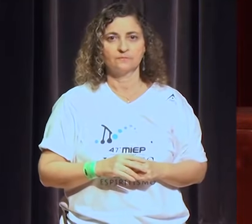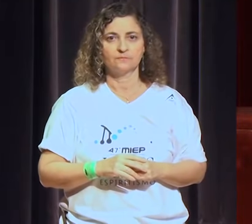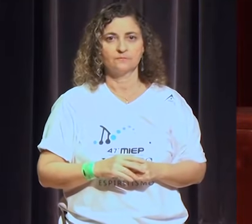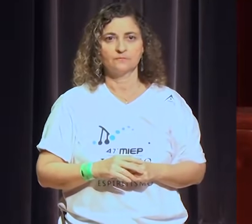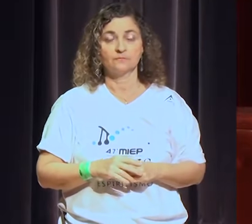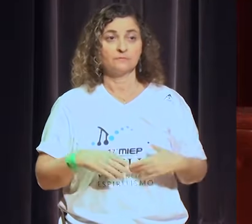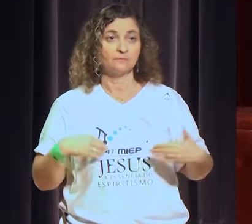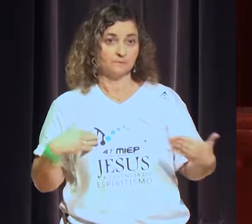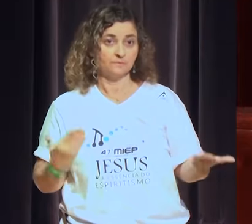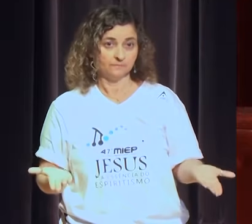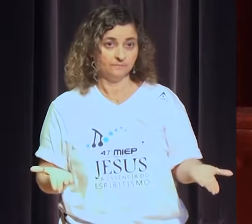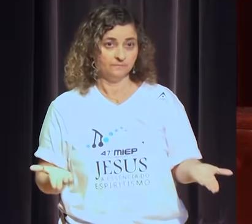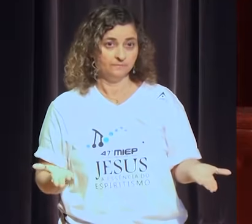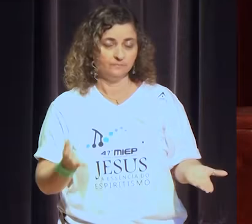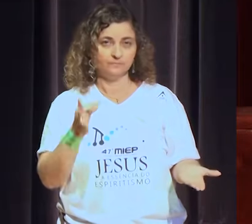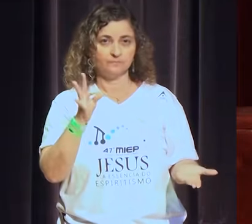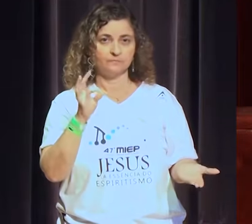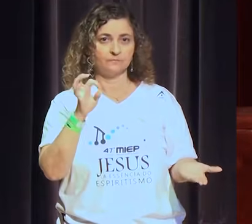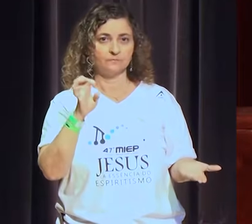Então, a teogonia